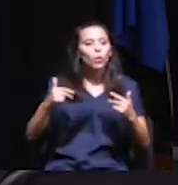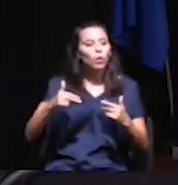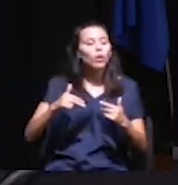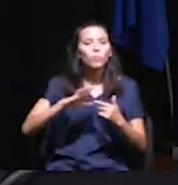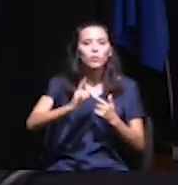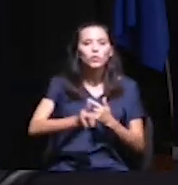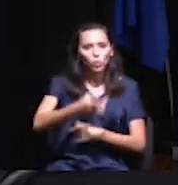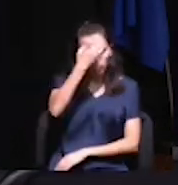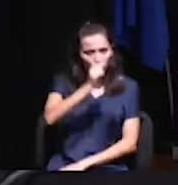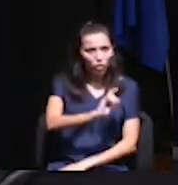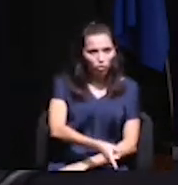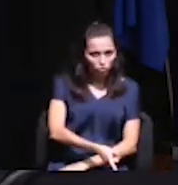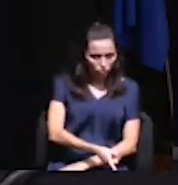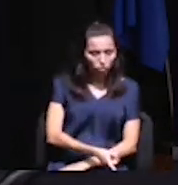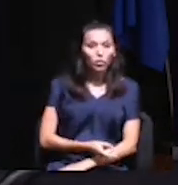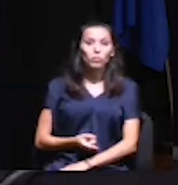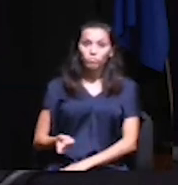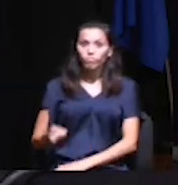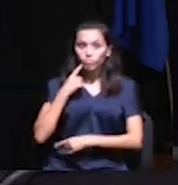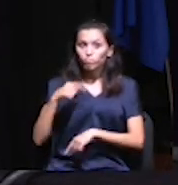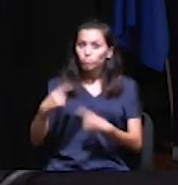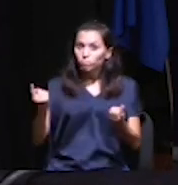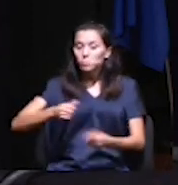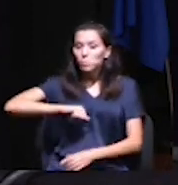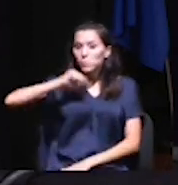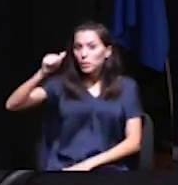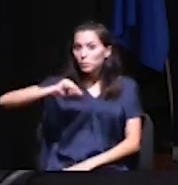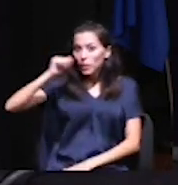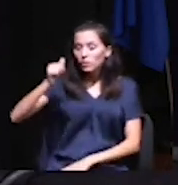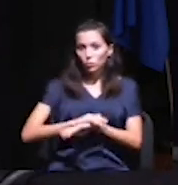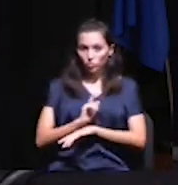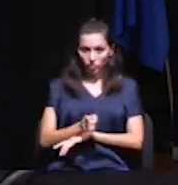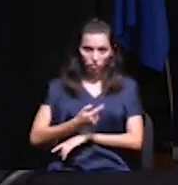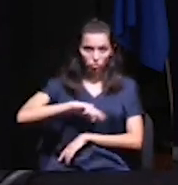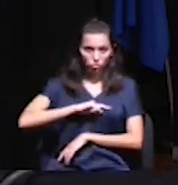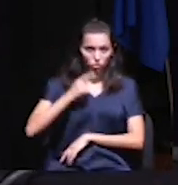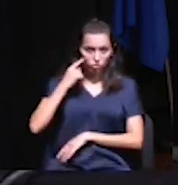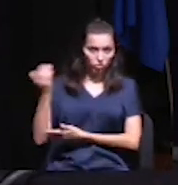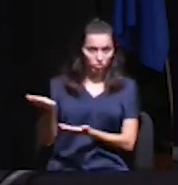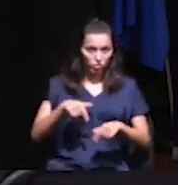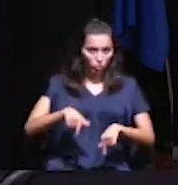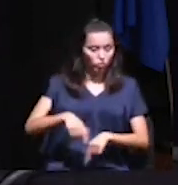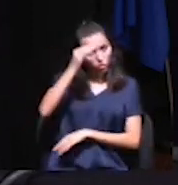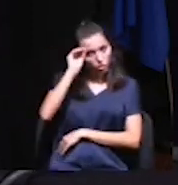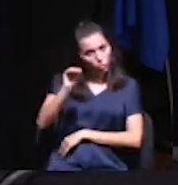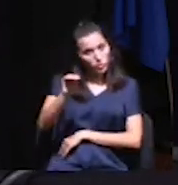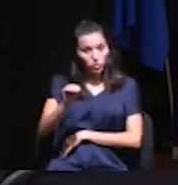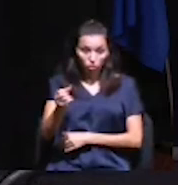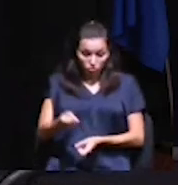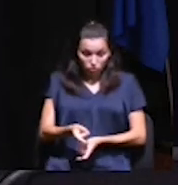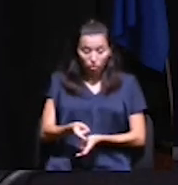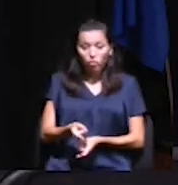Municipal faça este assunto novo ainda posicionamento público por isso apresentamos aqui hoje uma recomendação para que a câmara se